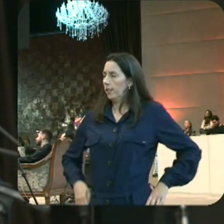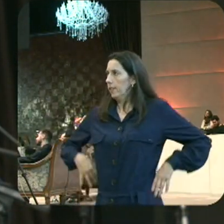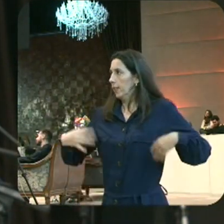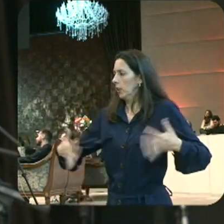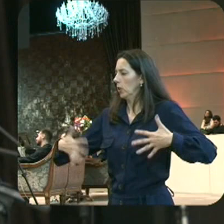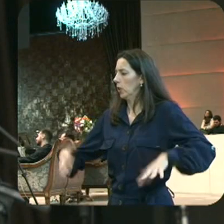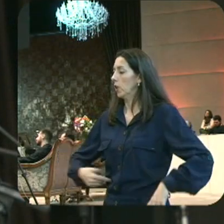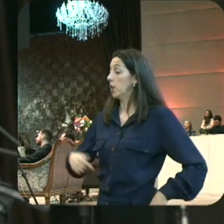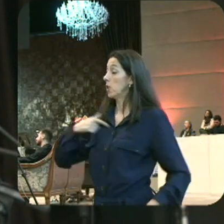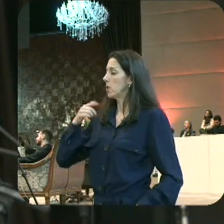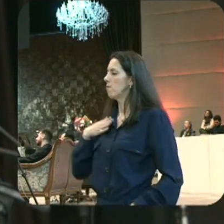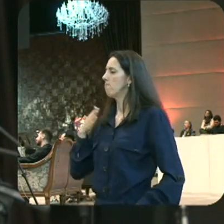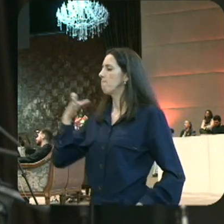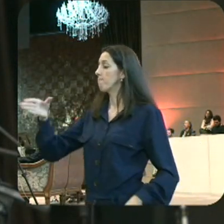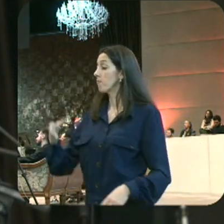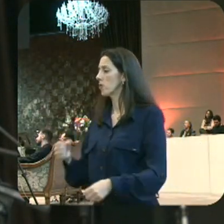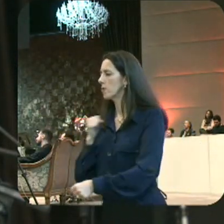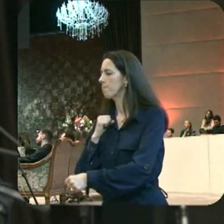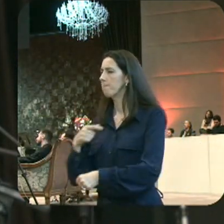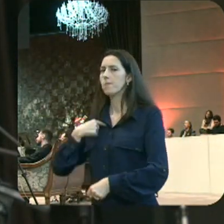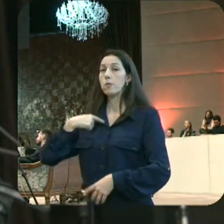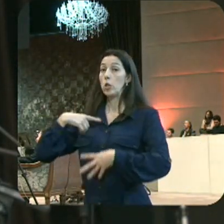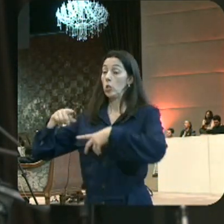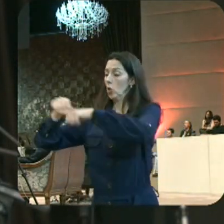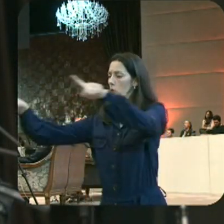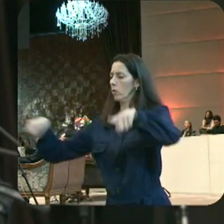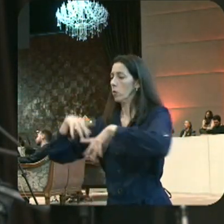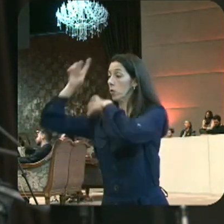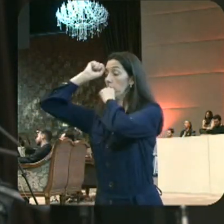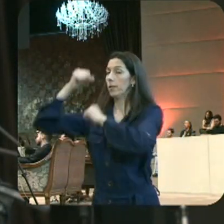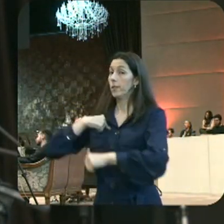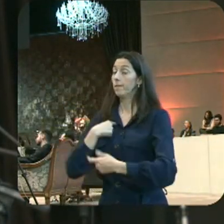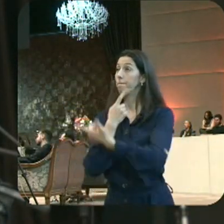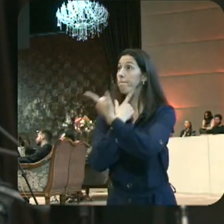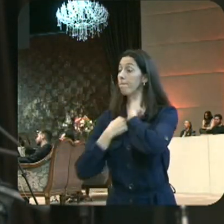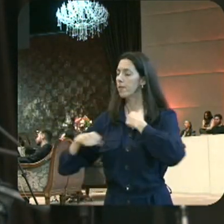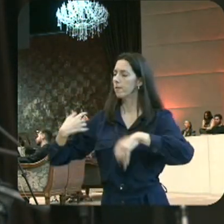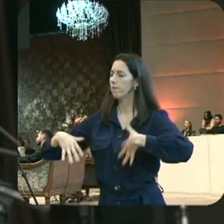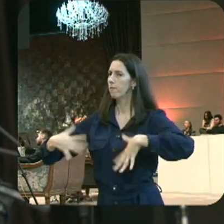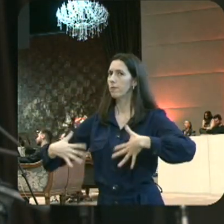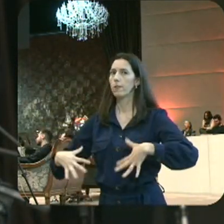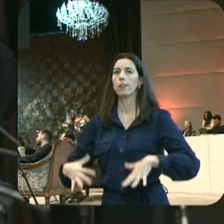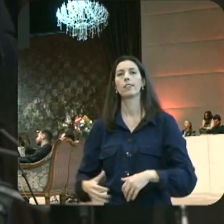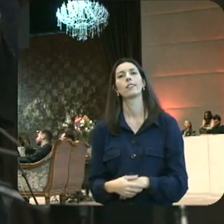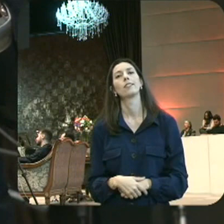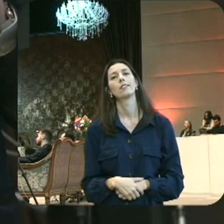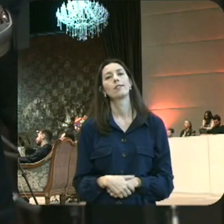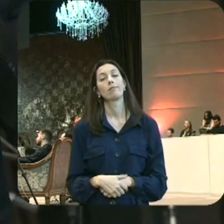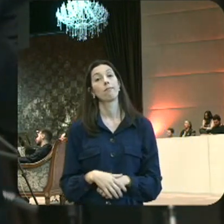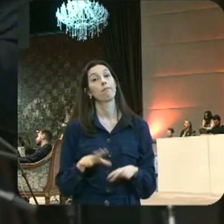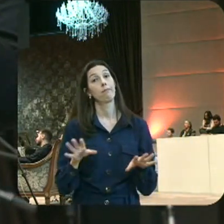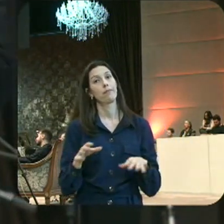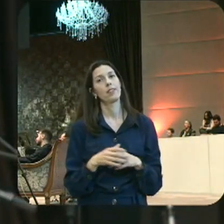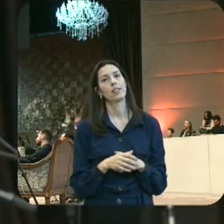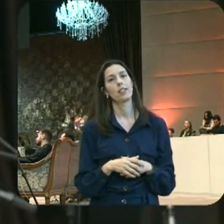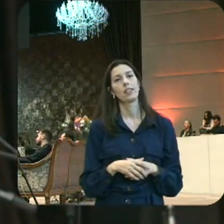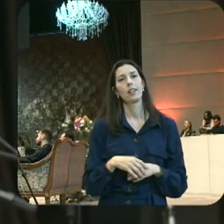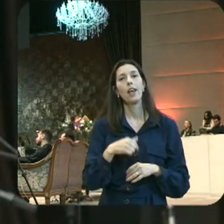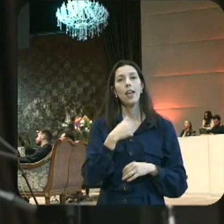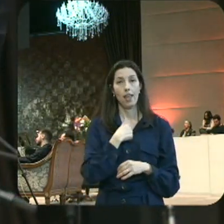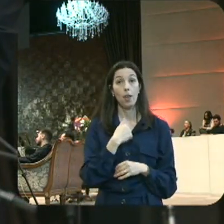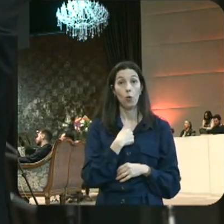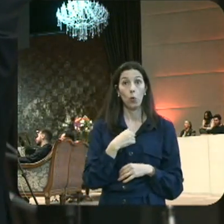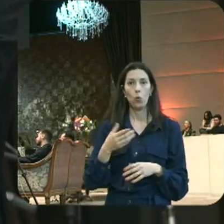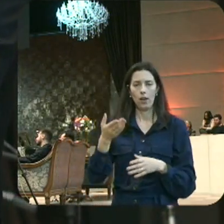pego esse cara agora, né? O que eu faço? Aí eu não contei, né? Eu tocava a